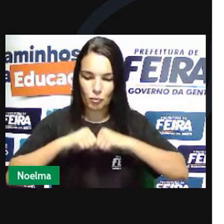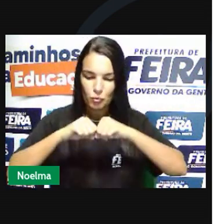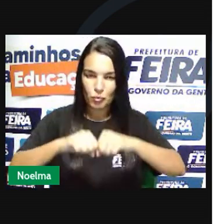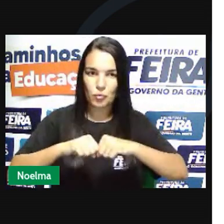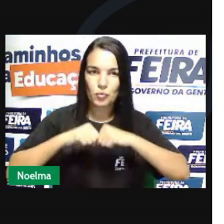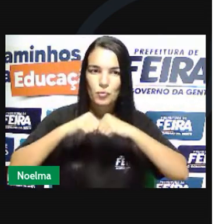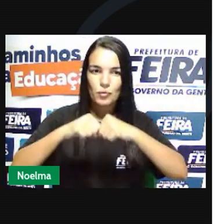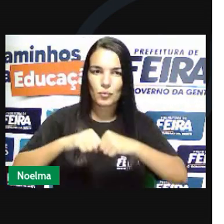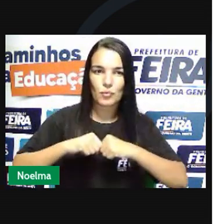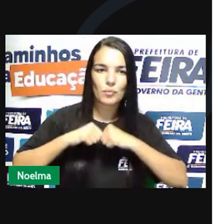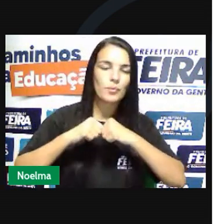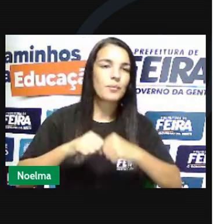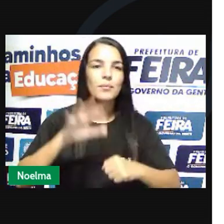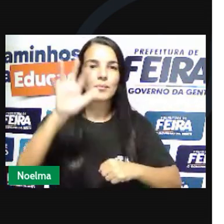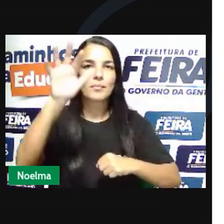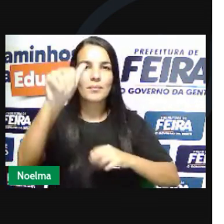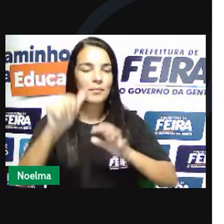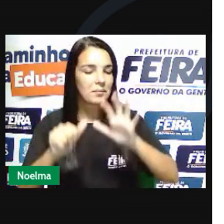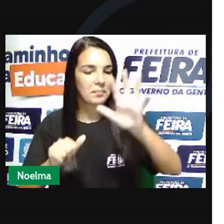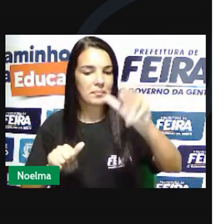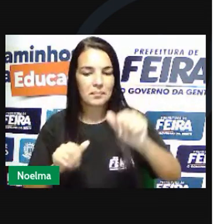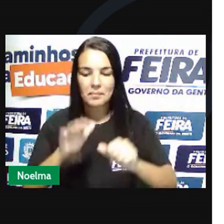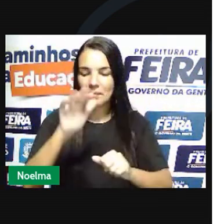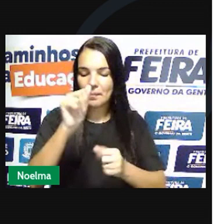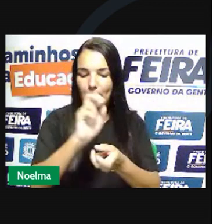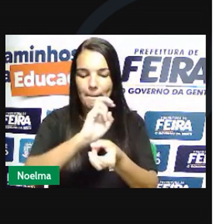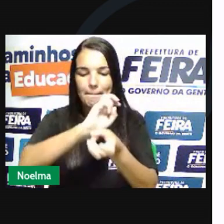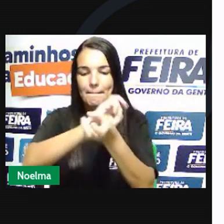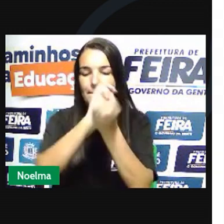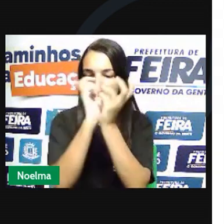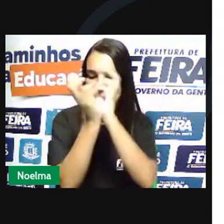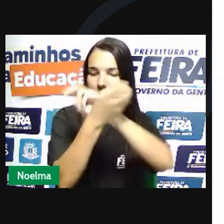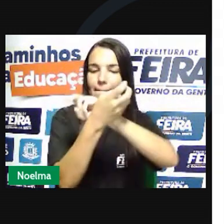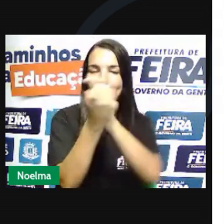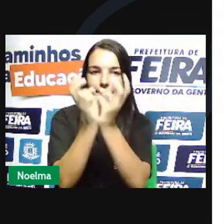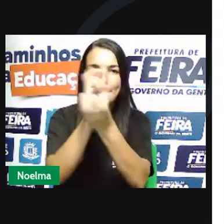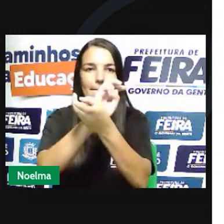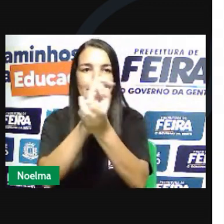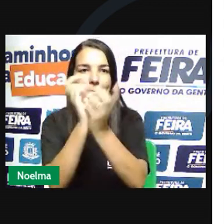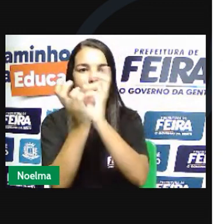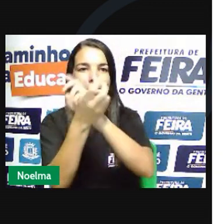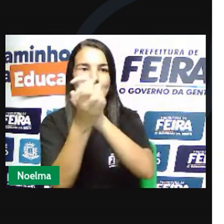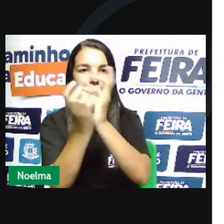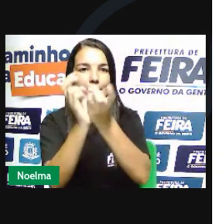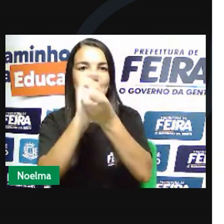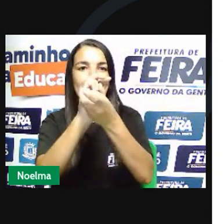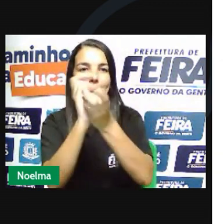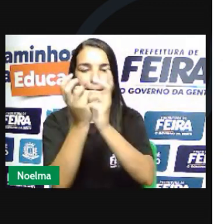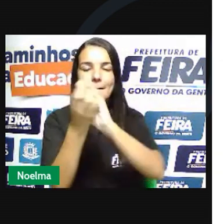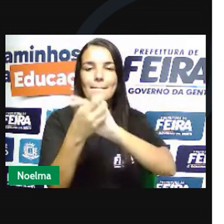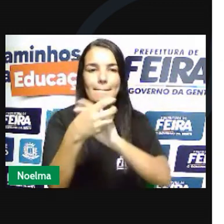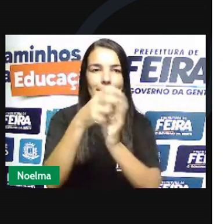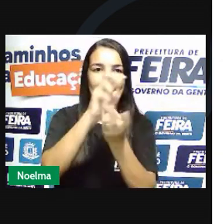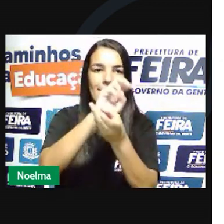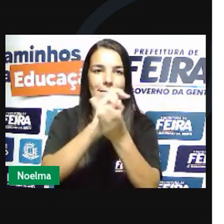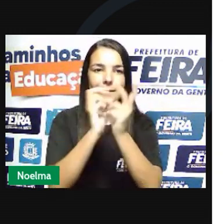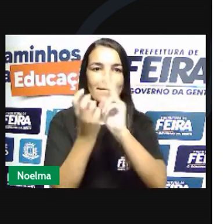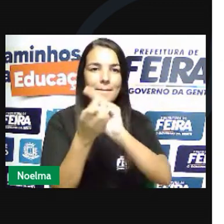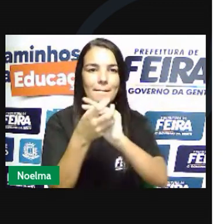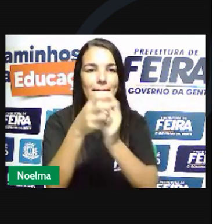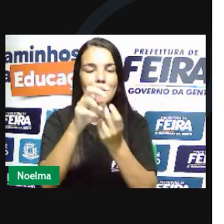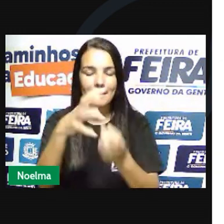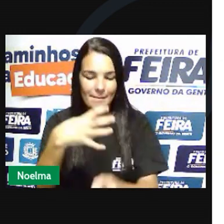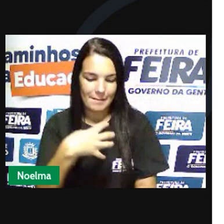Já mandei chamar capoeira pra jogar. Já mandei chamar capoeira